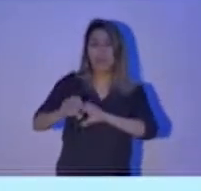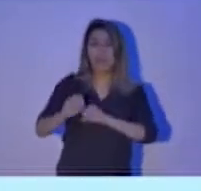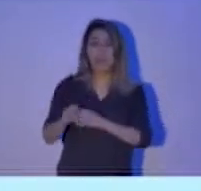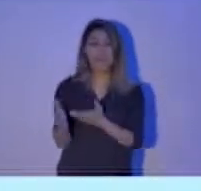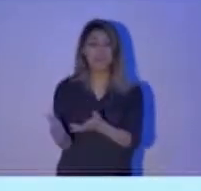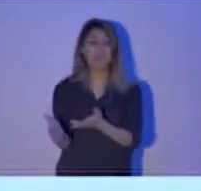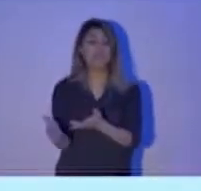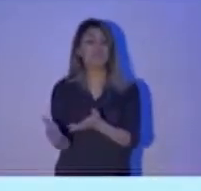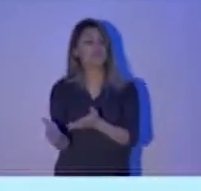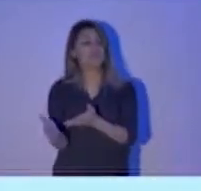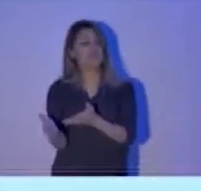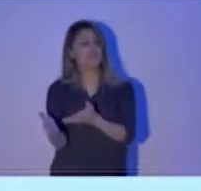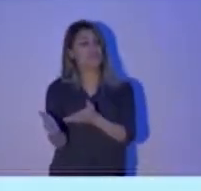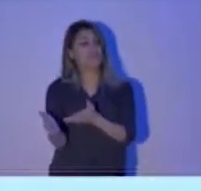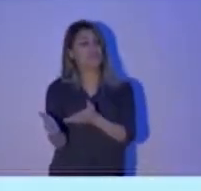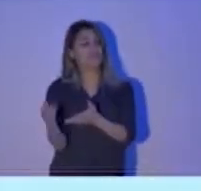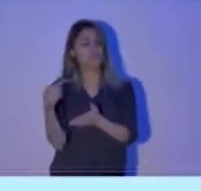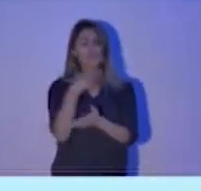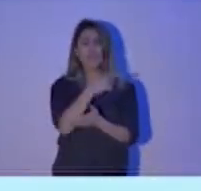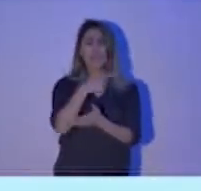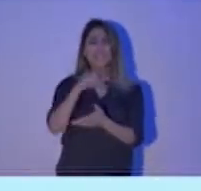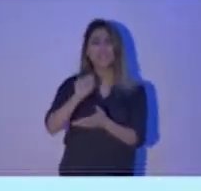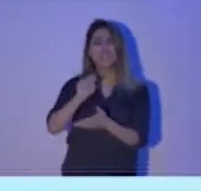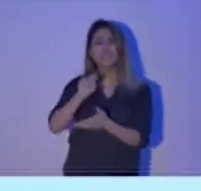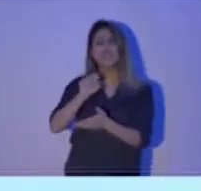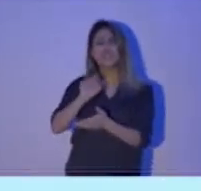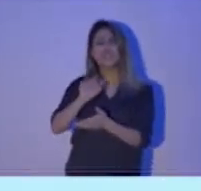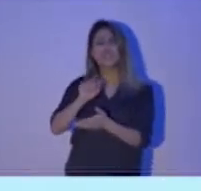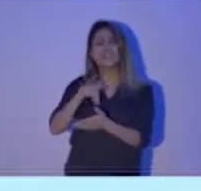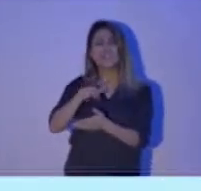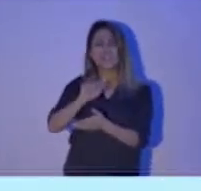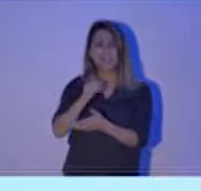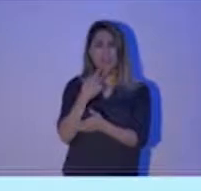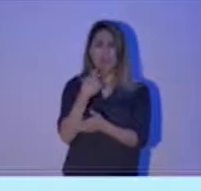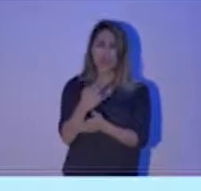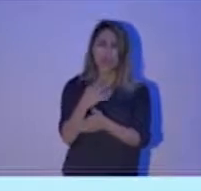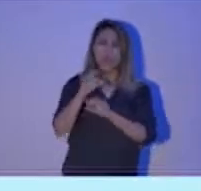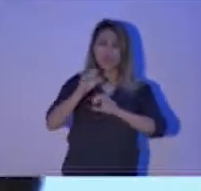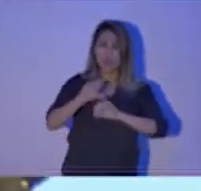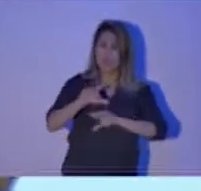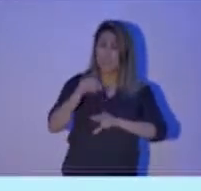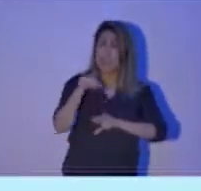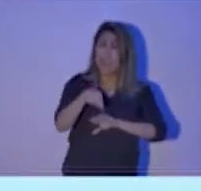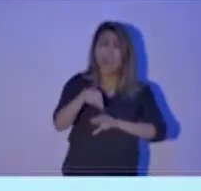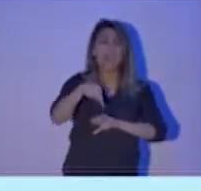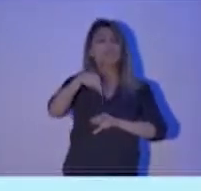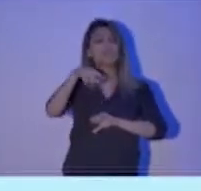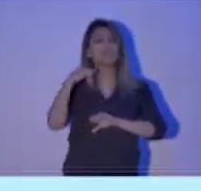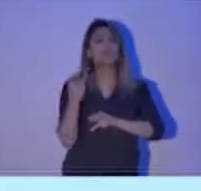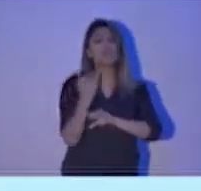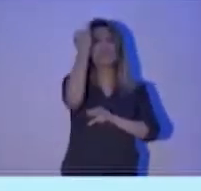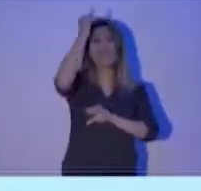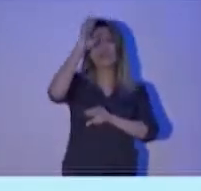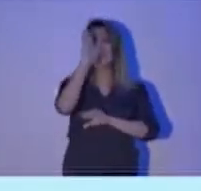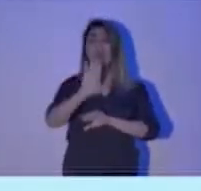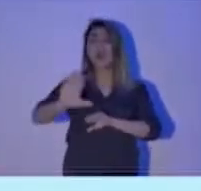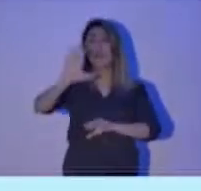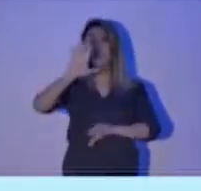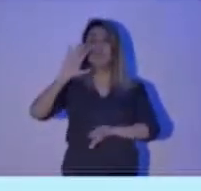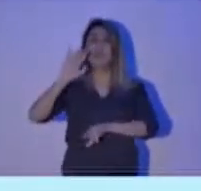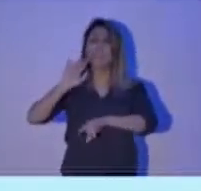que é a condição fundamental para que um país possa se desenvolver e que a gente consiga reduzir a